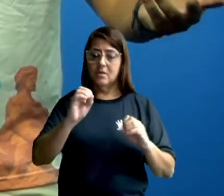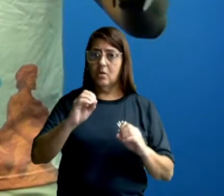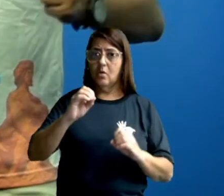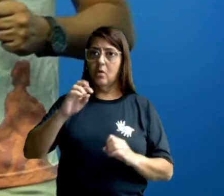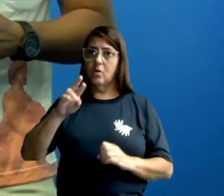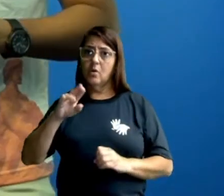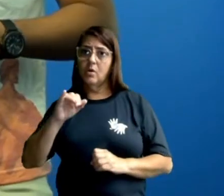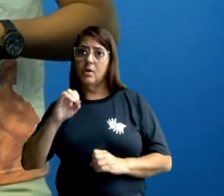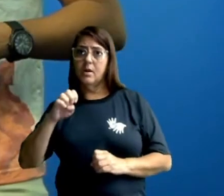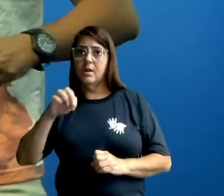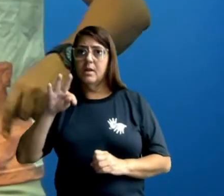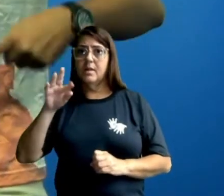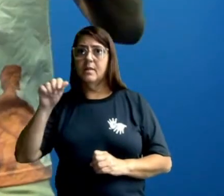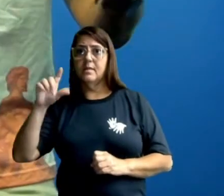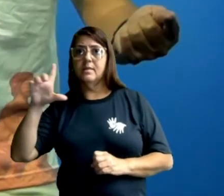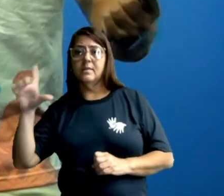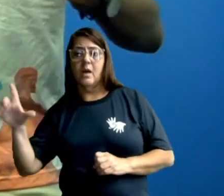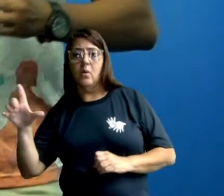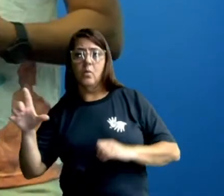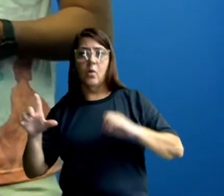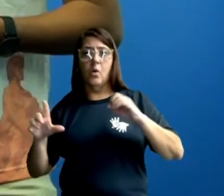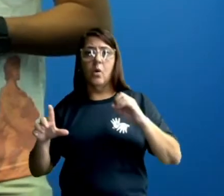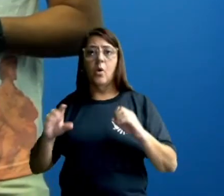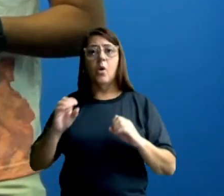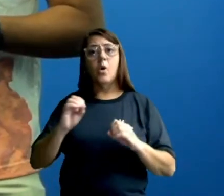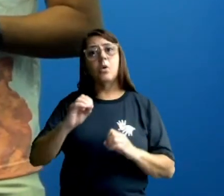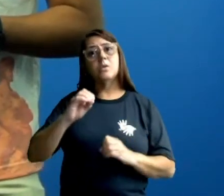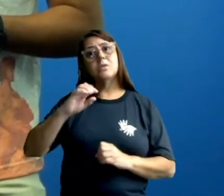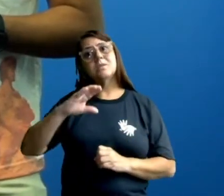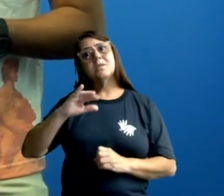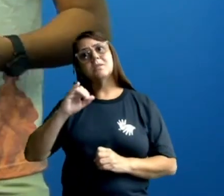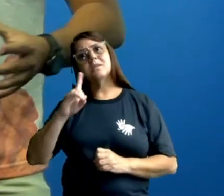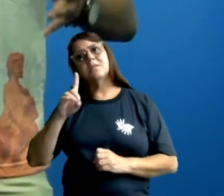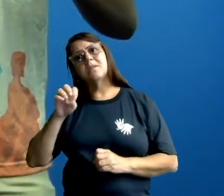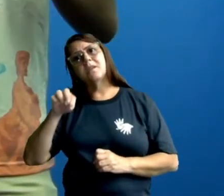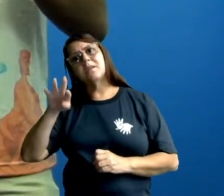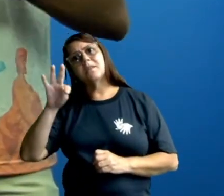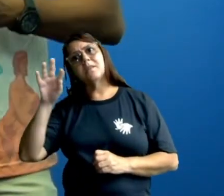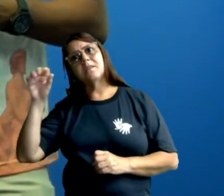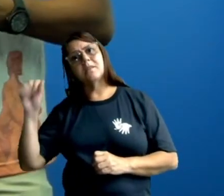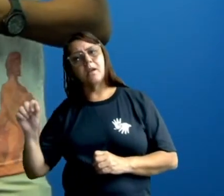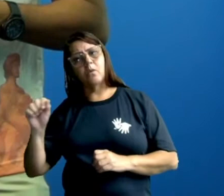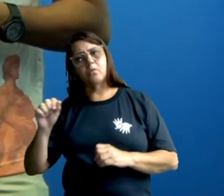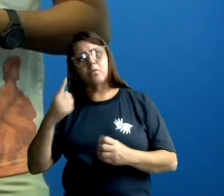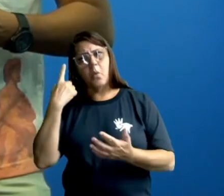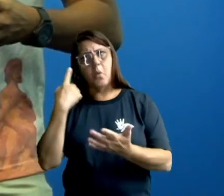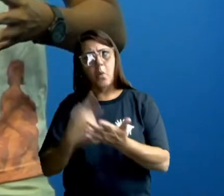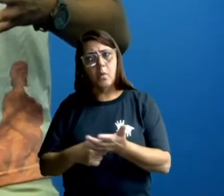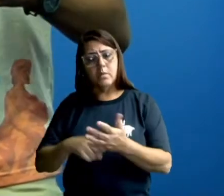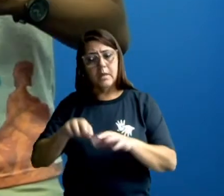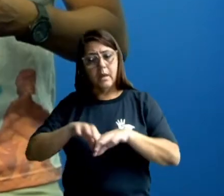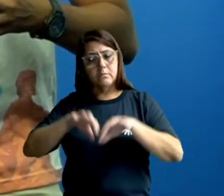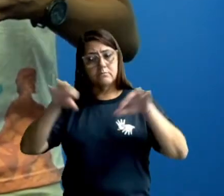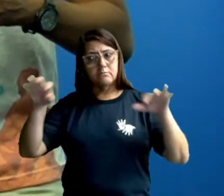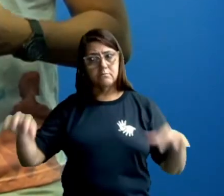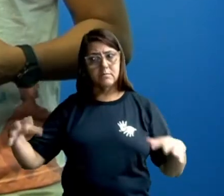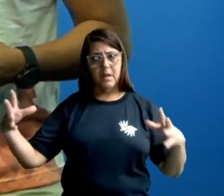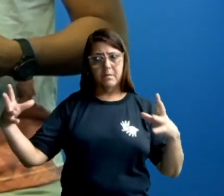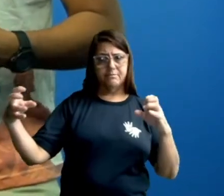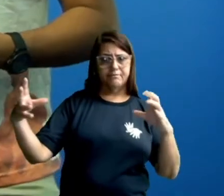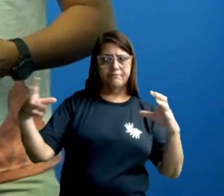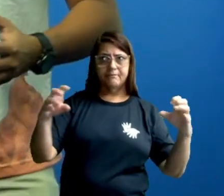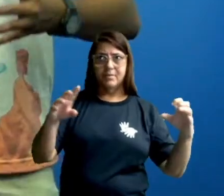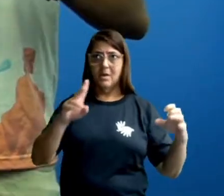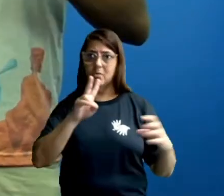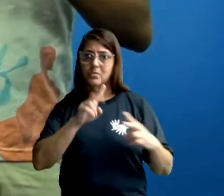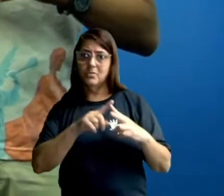mais possível para os alemães tomarem posse. Então eles fazem esse acordo, um acordo de não